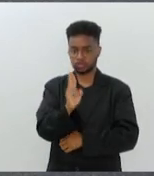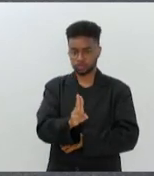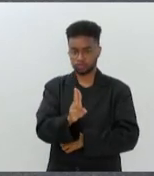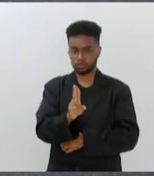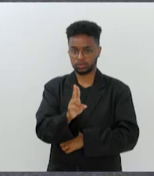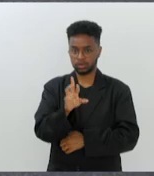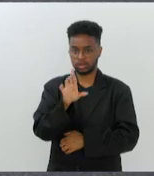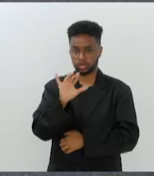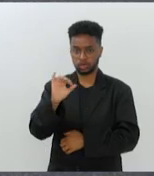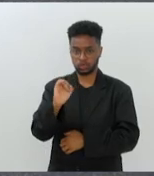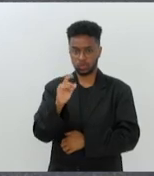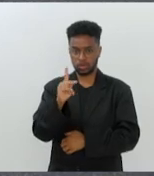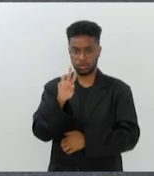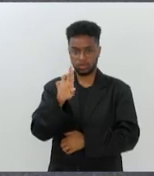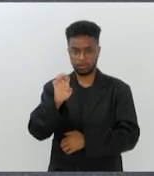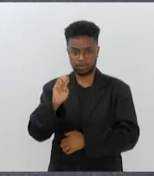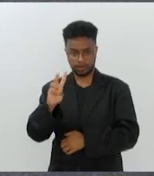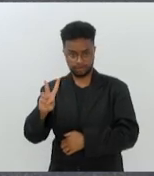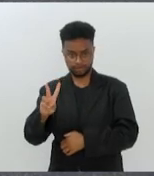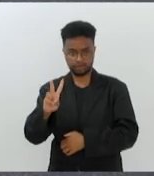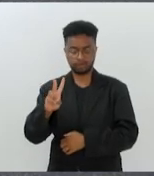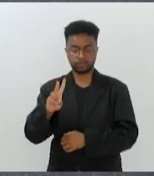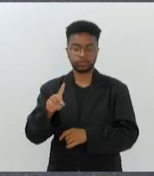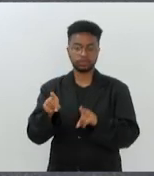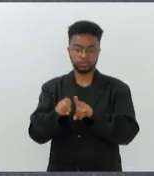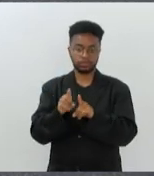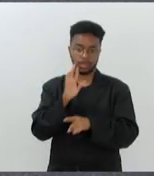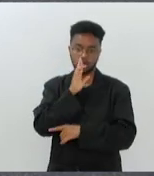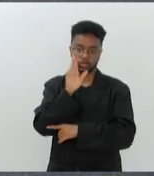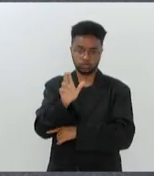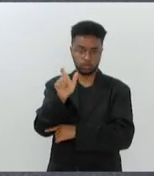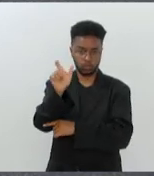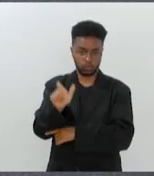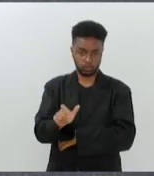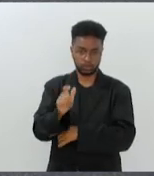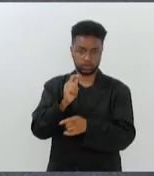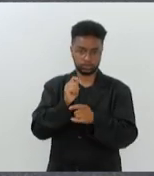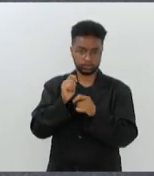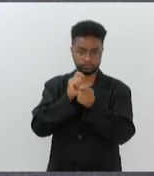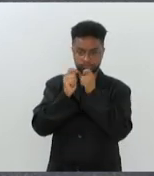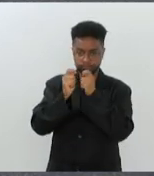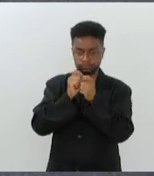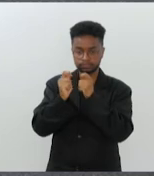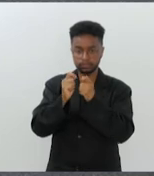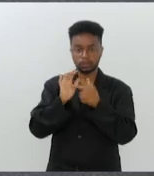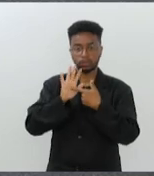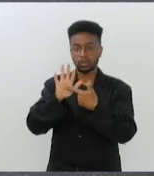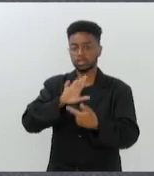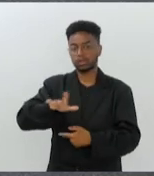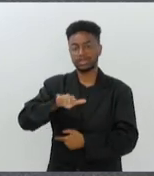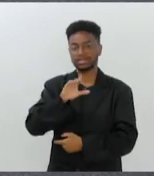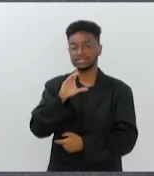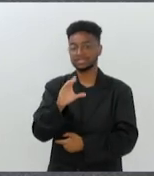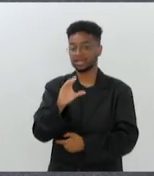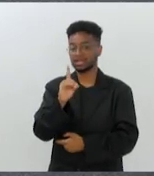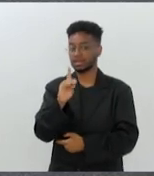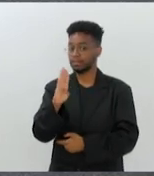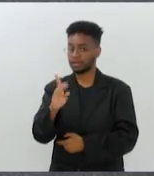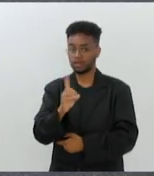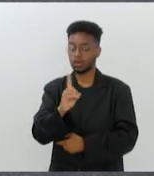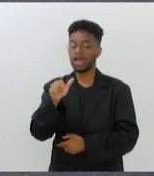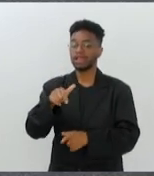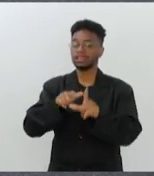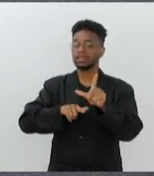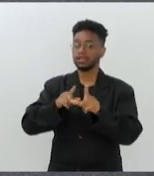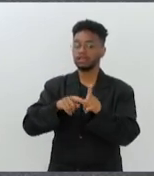do Rio Previdência, a própria coluna, que não era CDB, eram letras